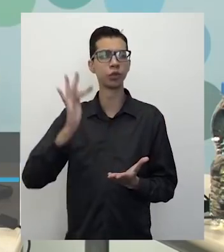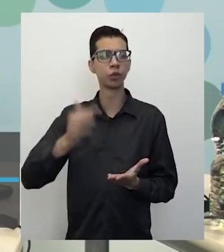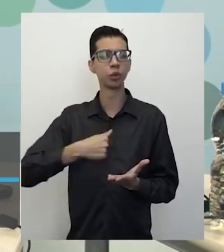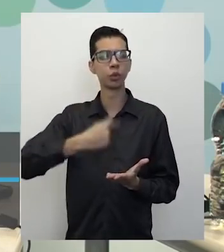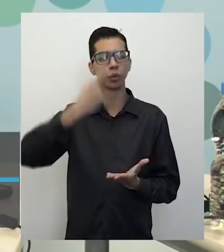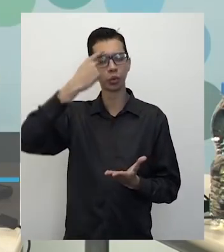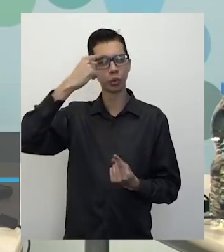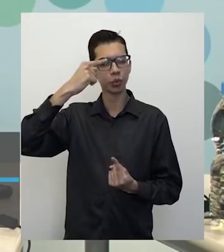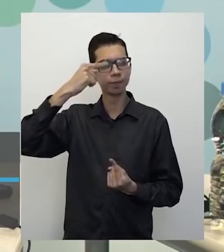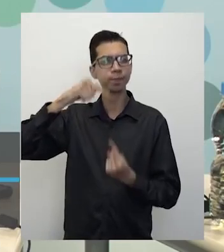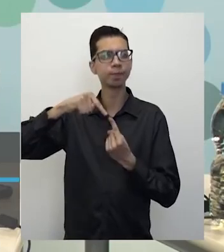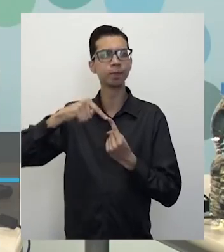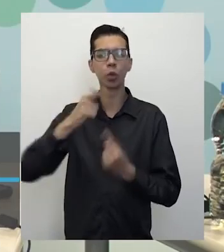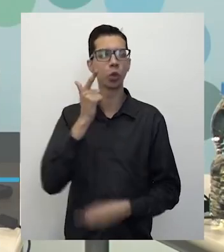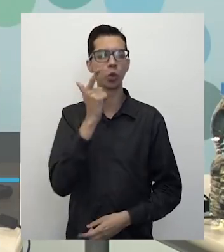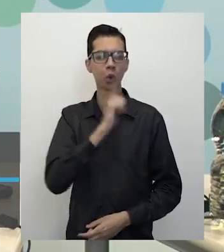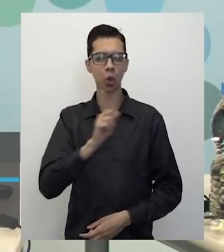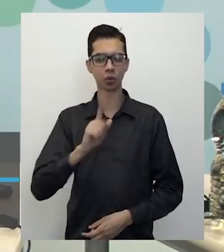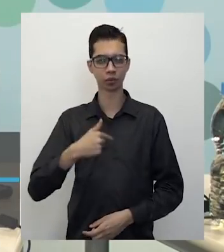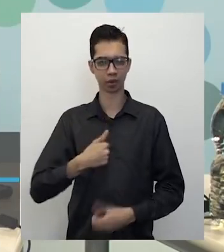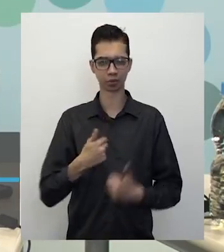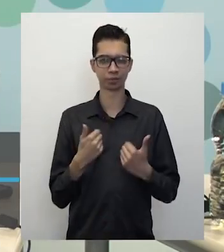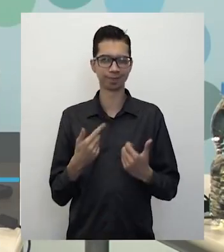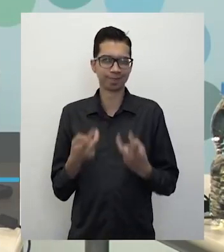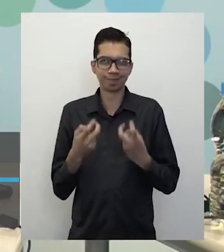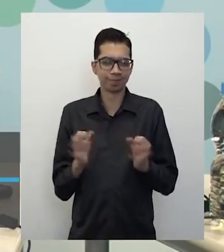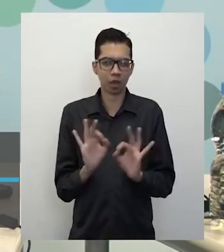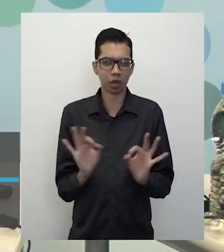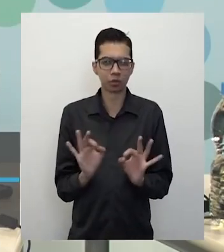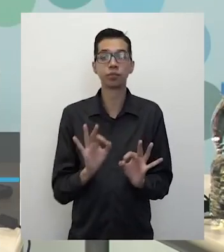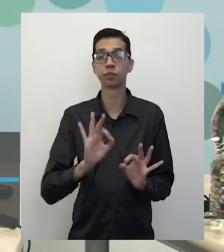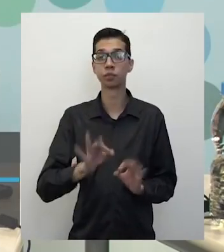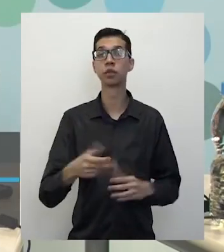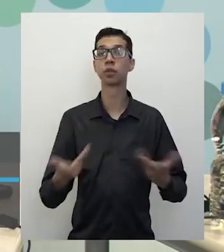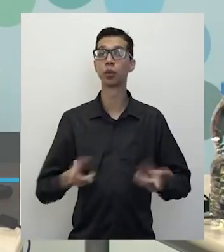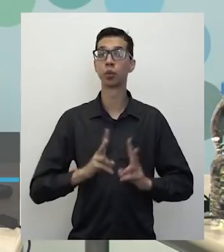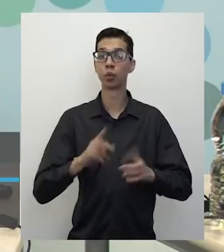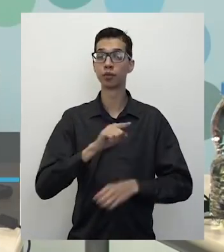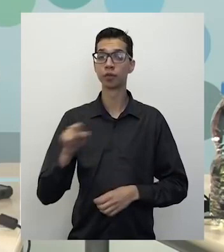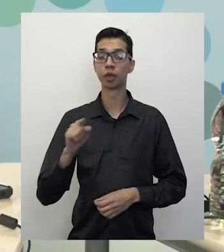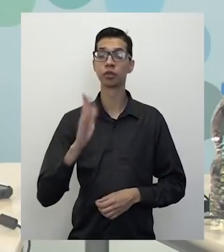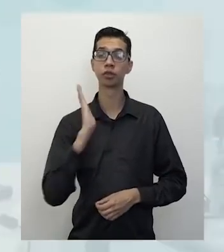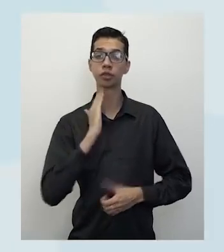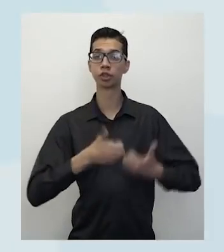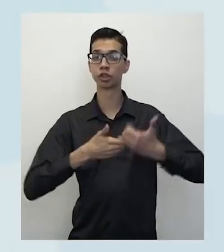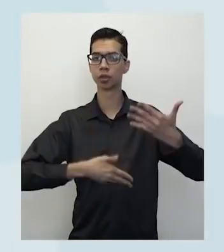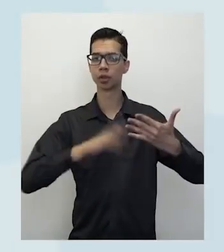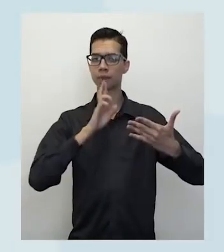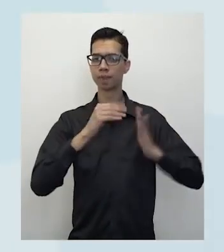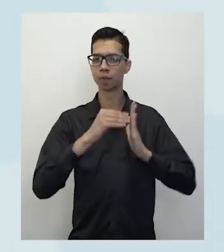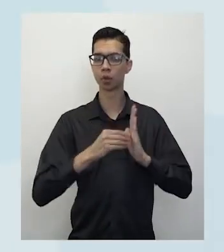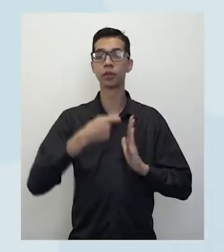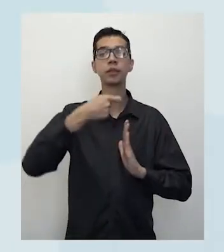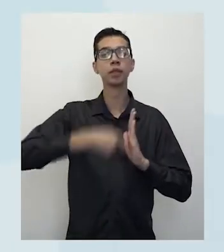com ela, não vou me identificar, certo? Então, continuando aí, vocês vão responder aí no chat. No texto, o